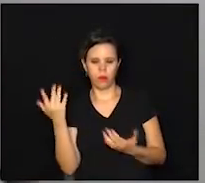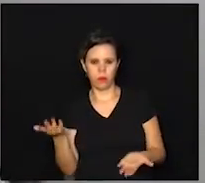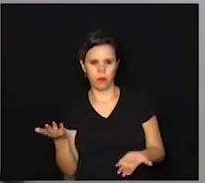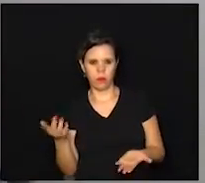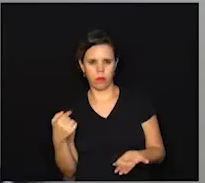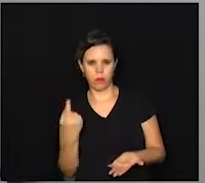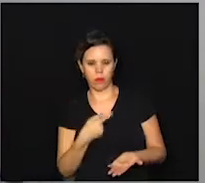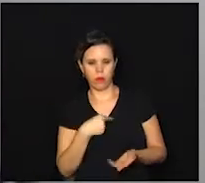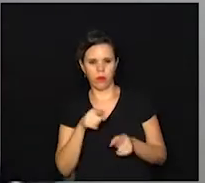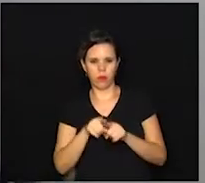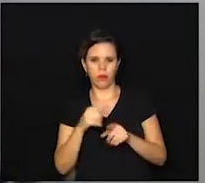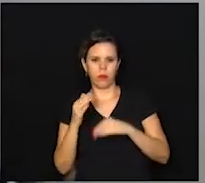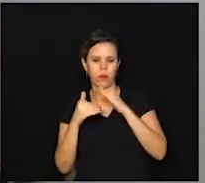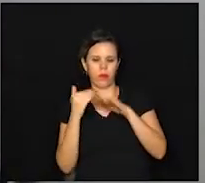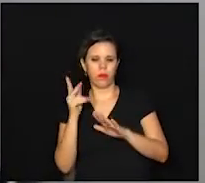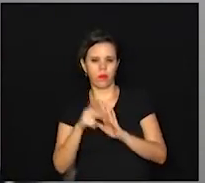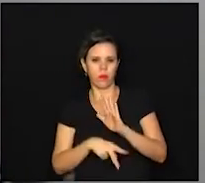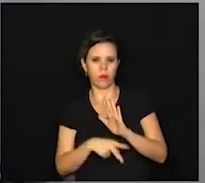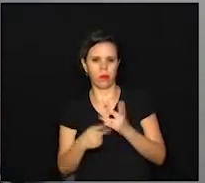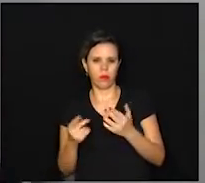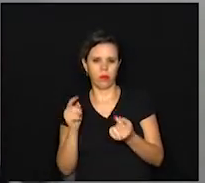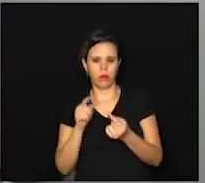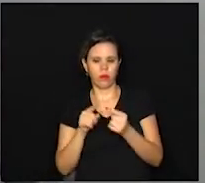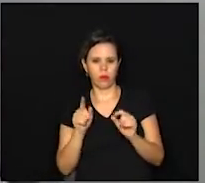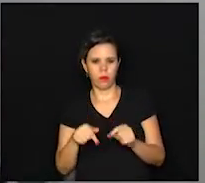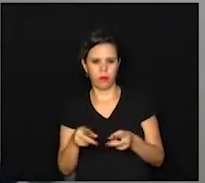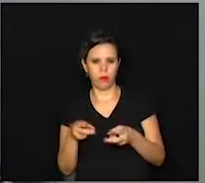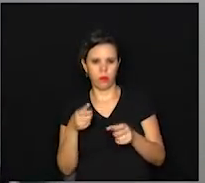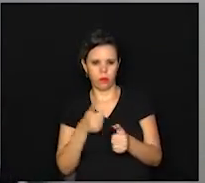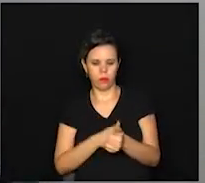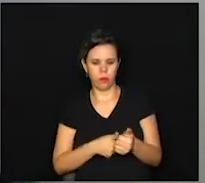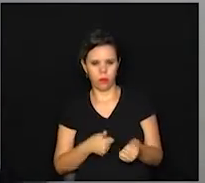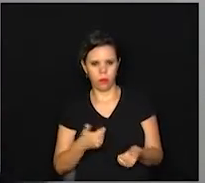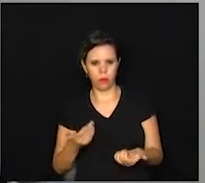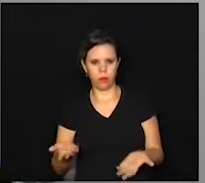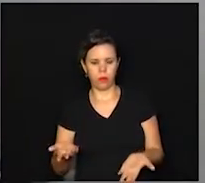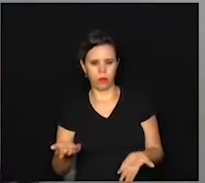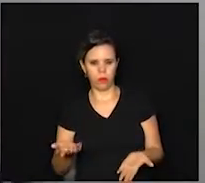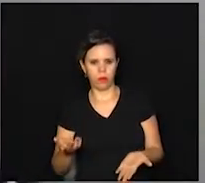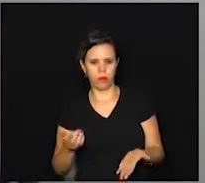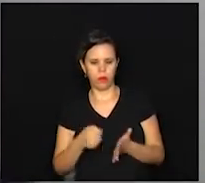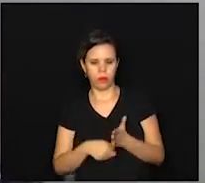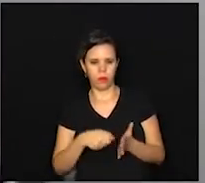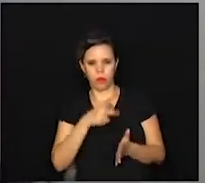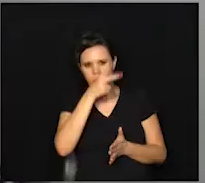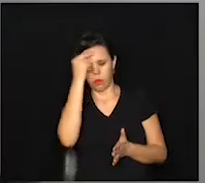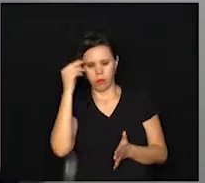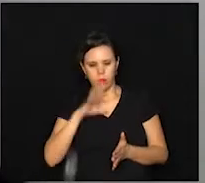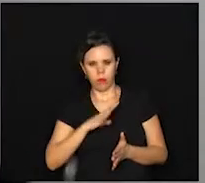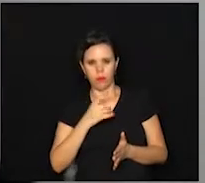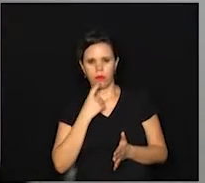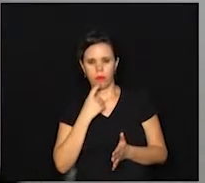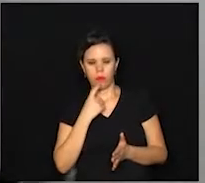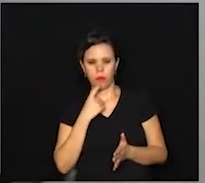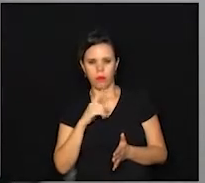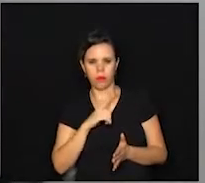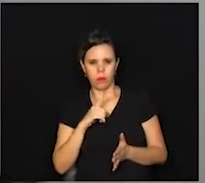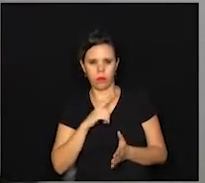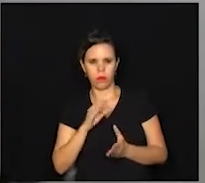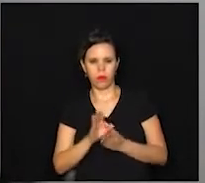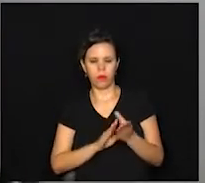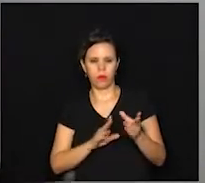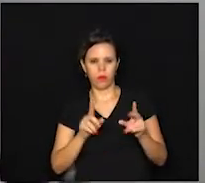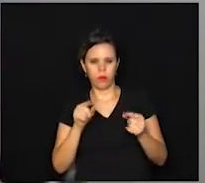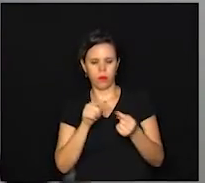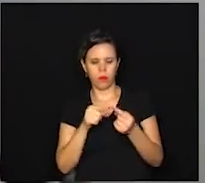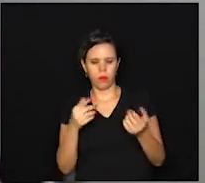gente estabeleça esse plano como um ideal a ser perseguido, né? E que as políticas públicas na cidade de Campinas têm que ser orientadas por esse